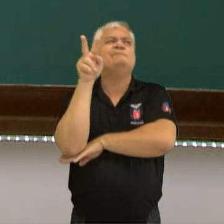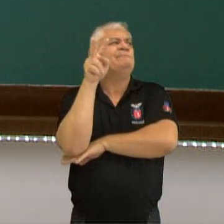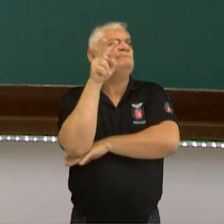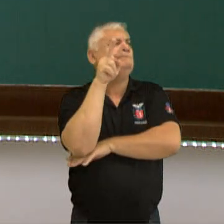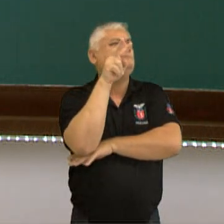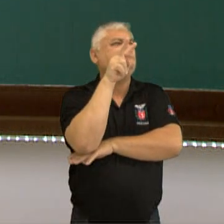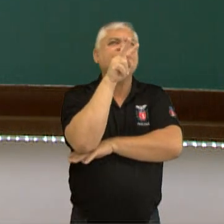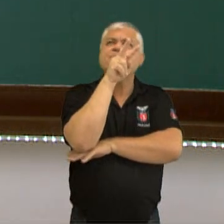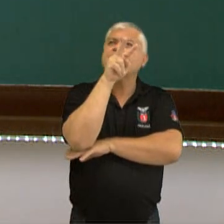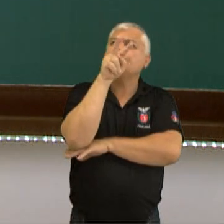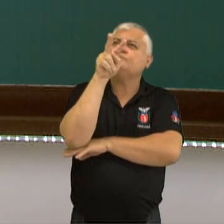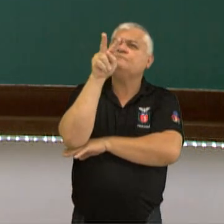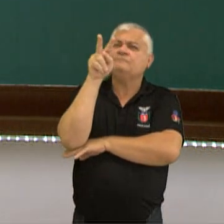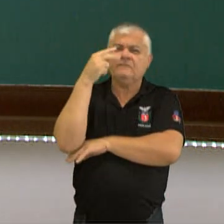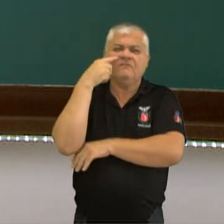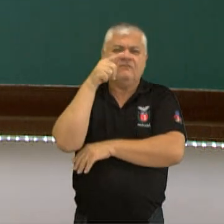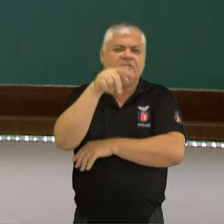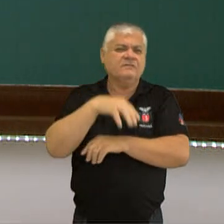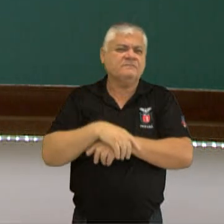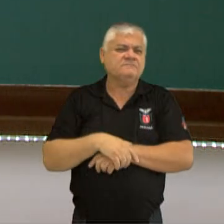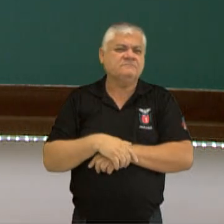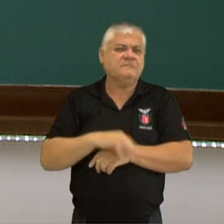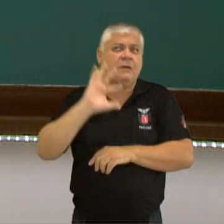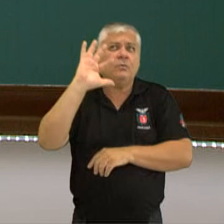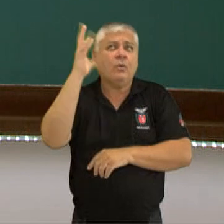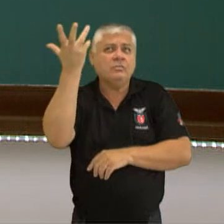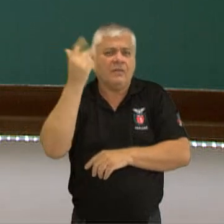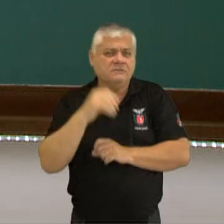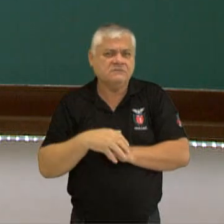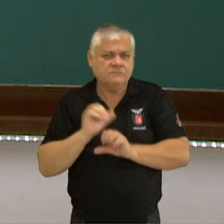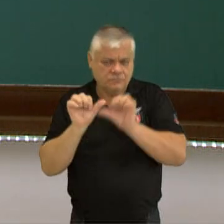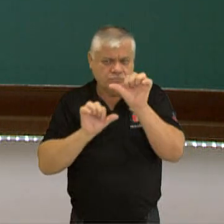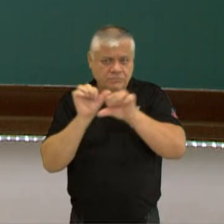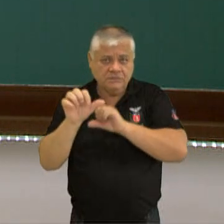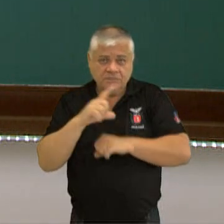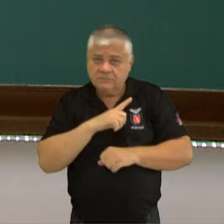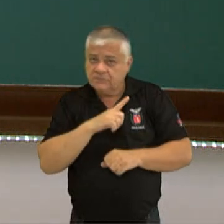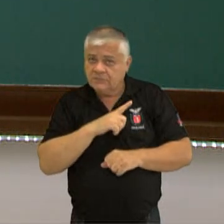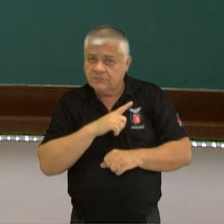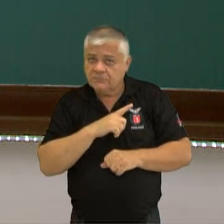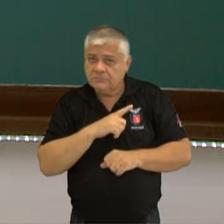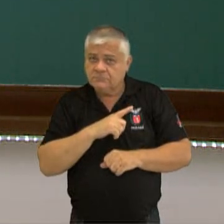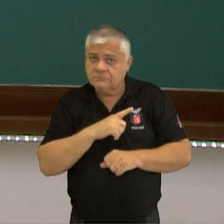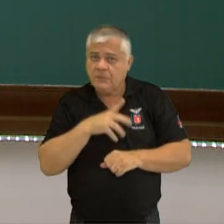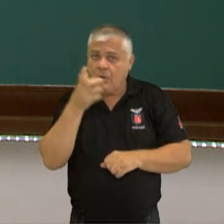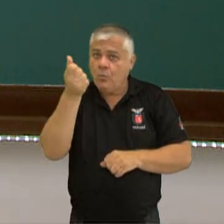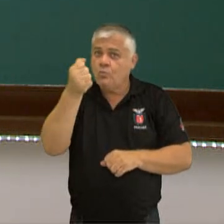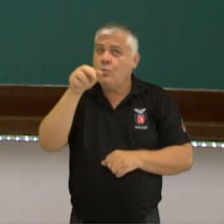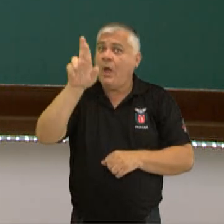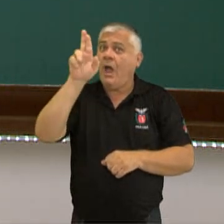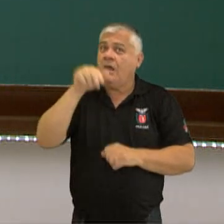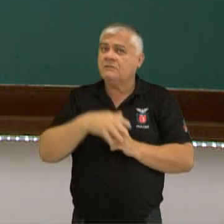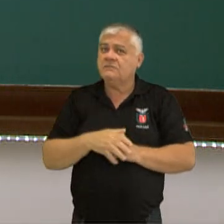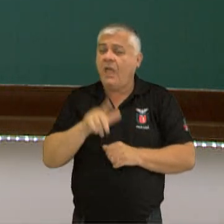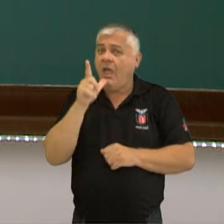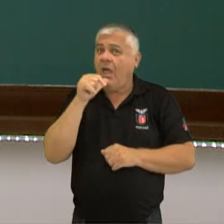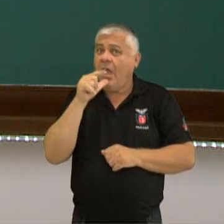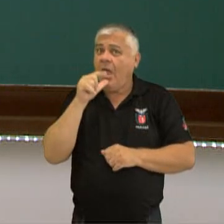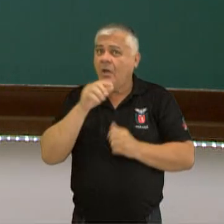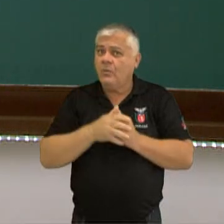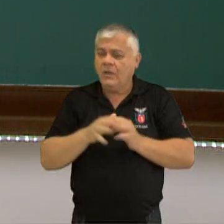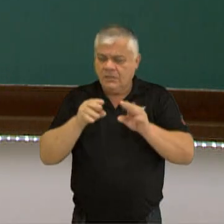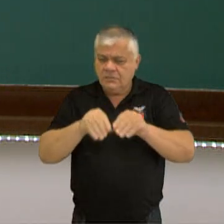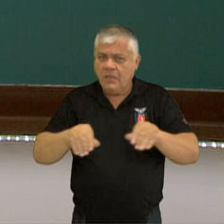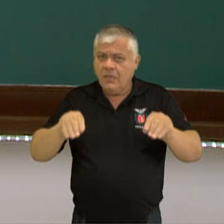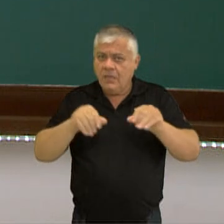janela. Será que ocorrem transformações no ar, na água, no